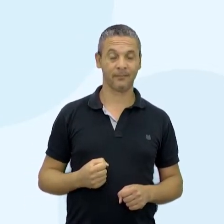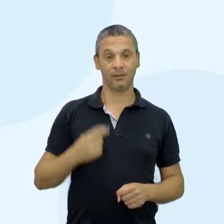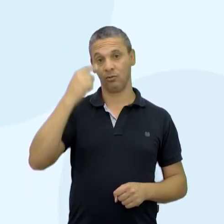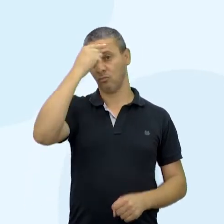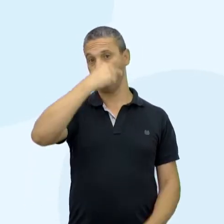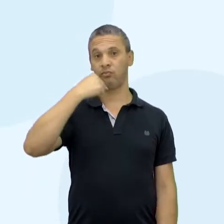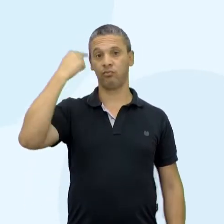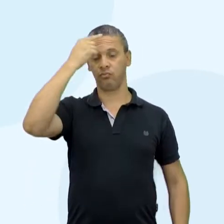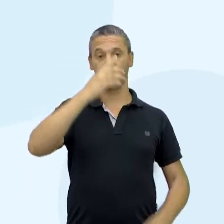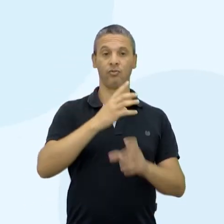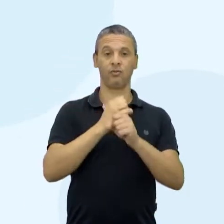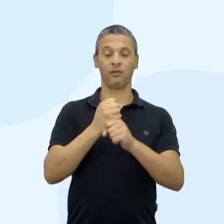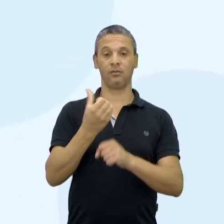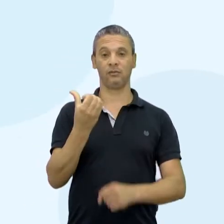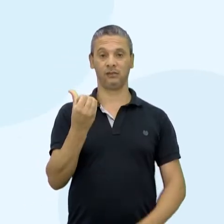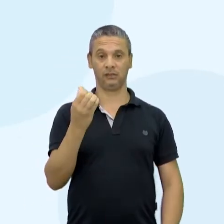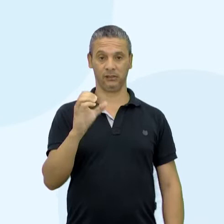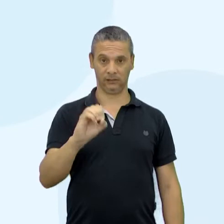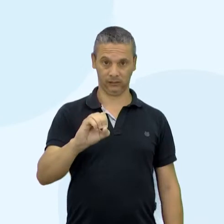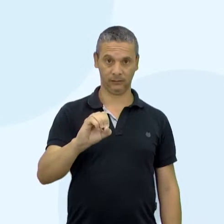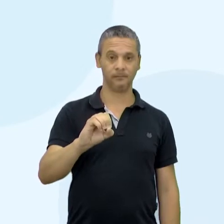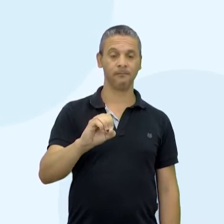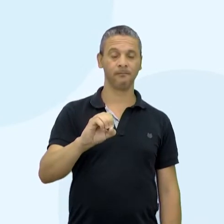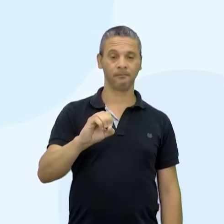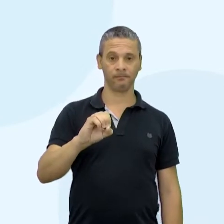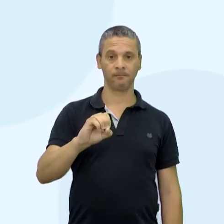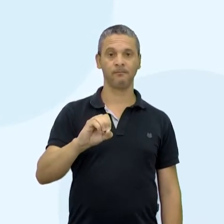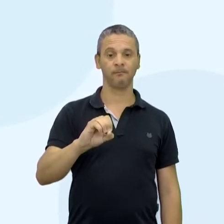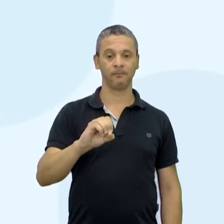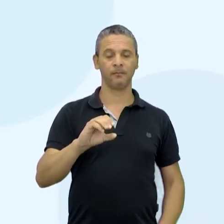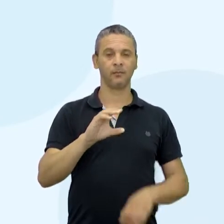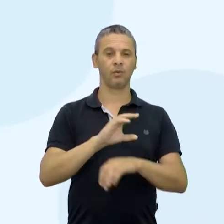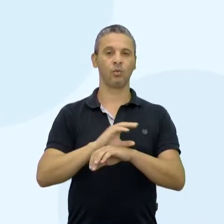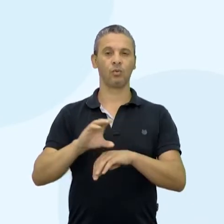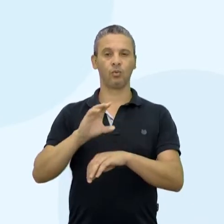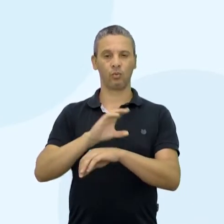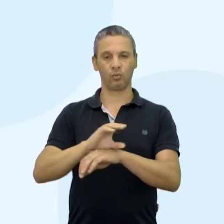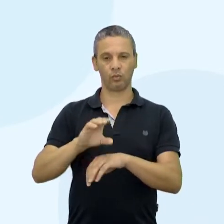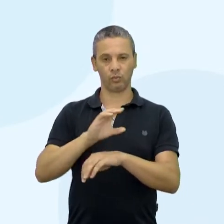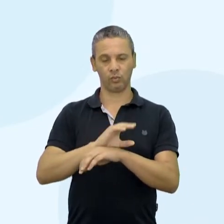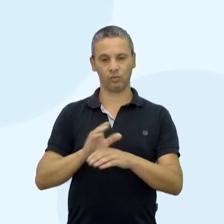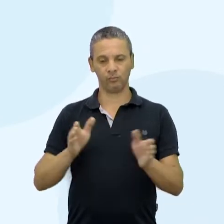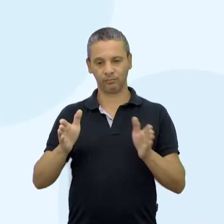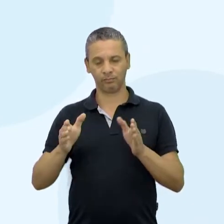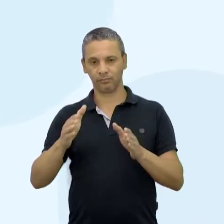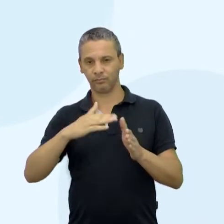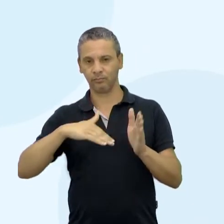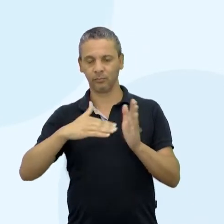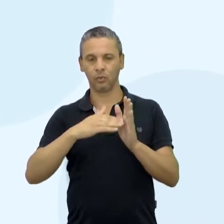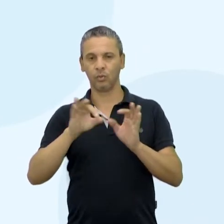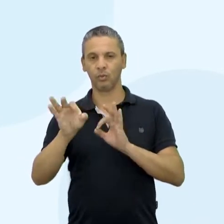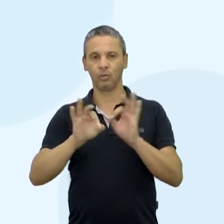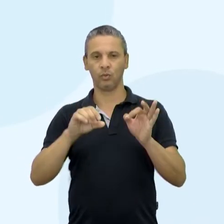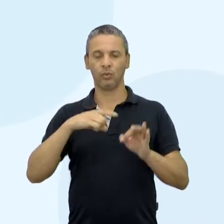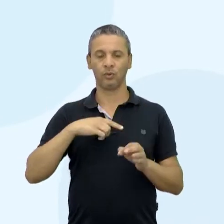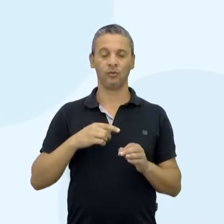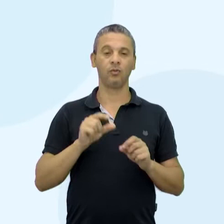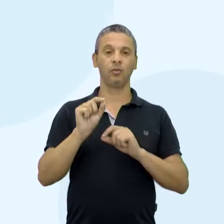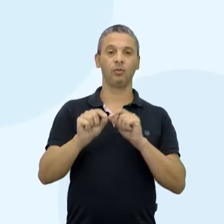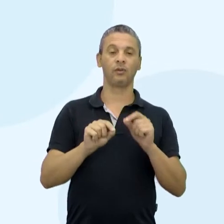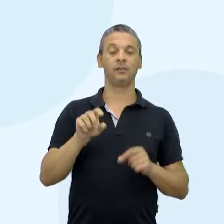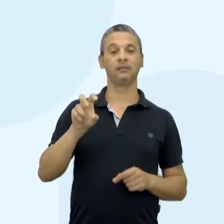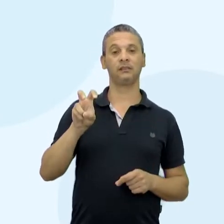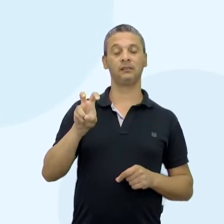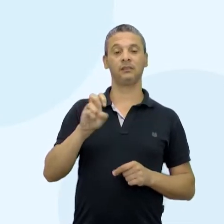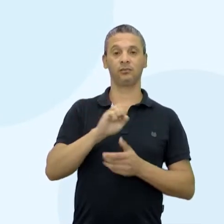60 horas que a gente tem para cumprir nesse curso todo, nesse percurso, né? Ele é dividido em